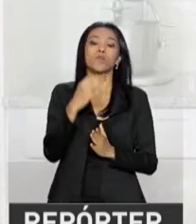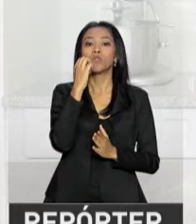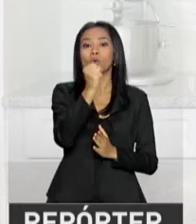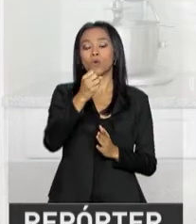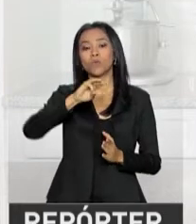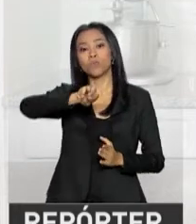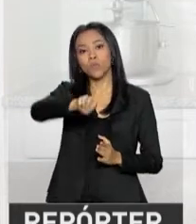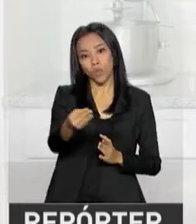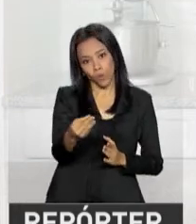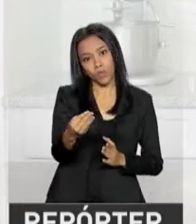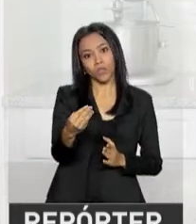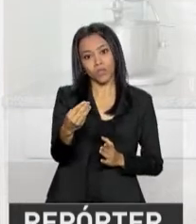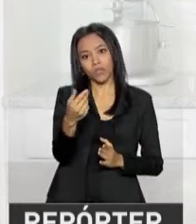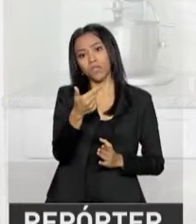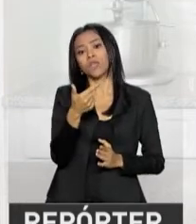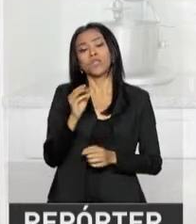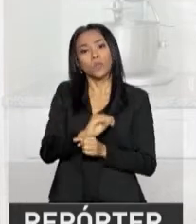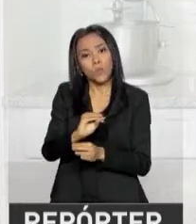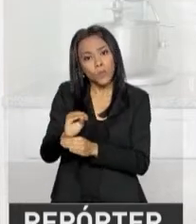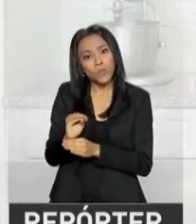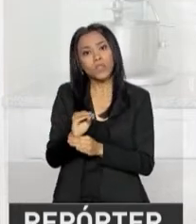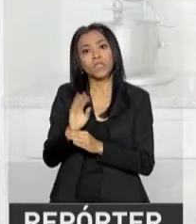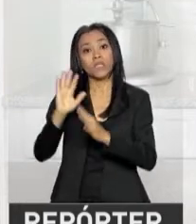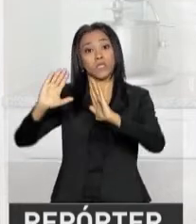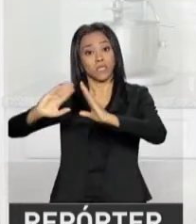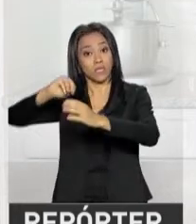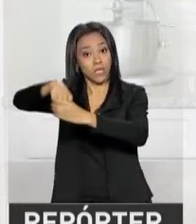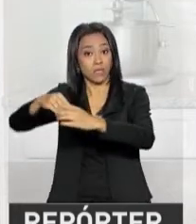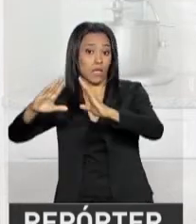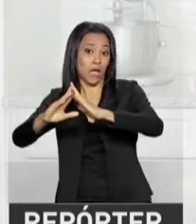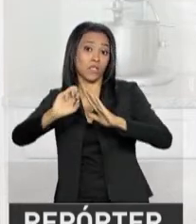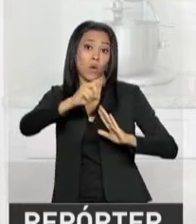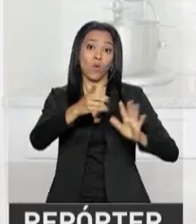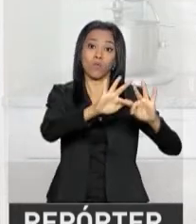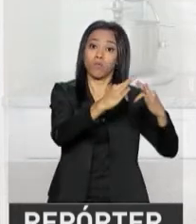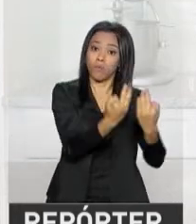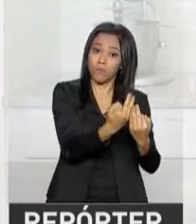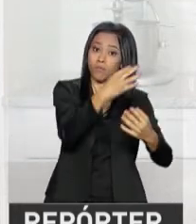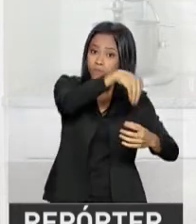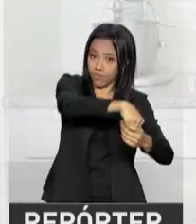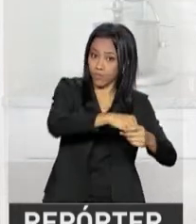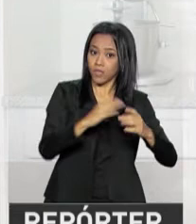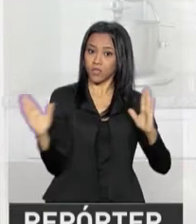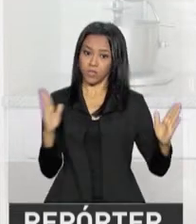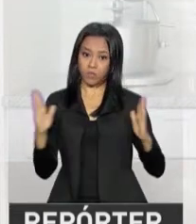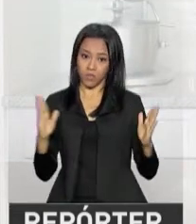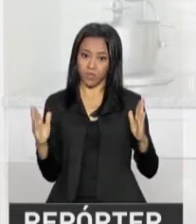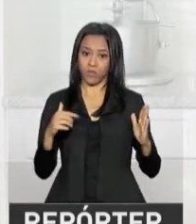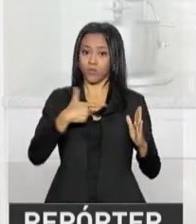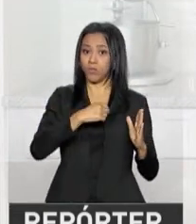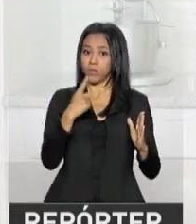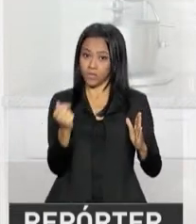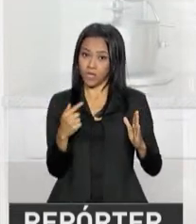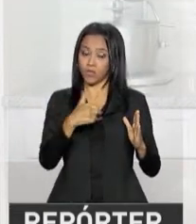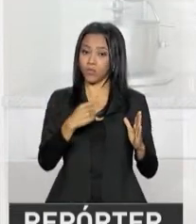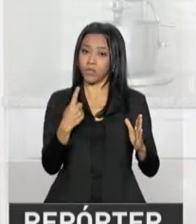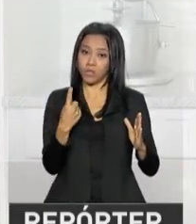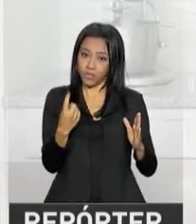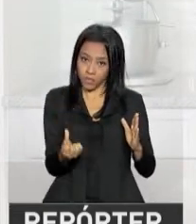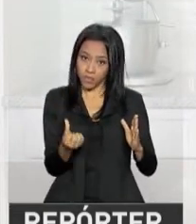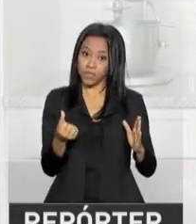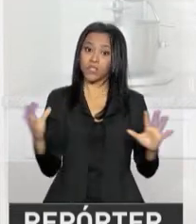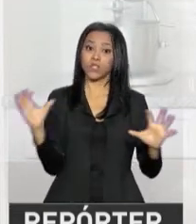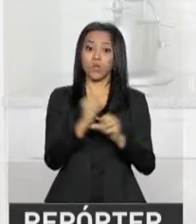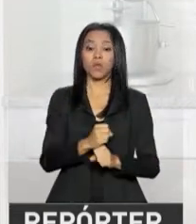de cuidadores de outros moradores do domicílio ou parentes entre 2016 e 2017 totalizando 5